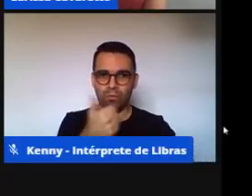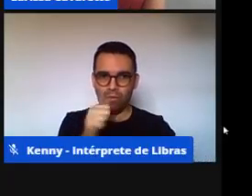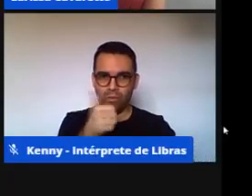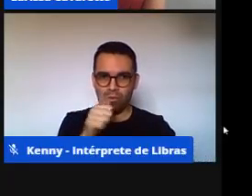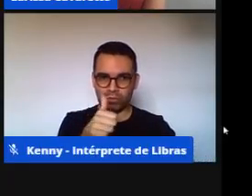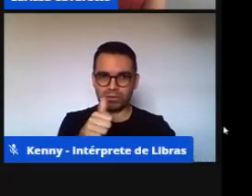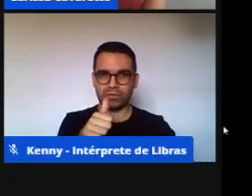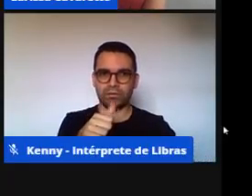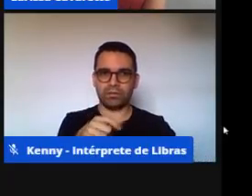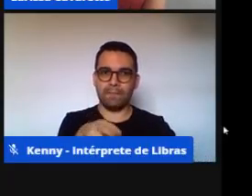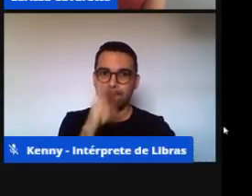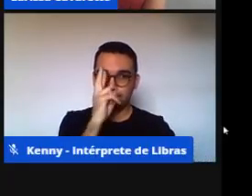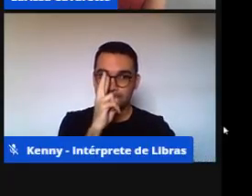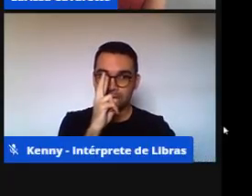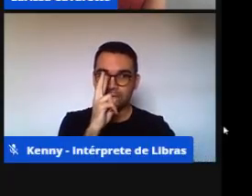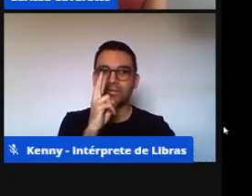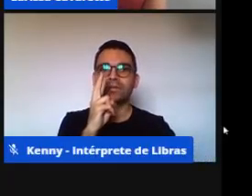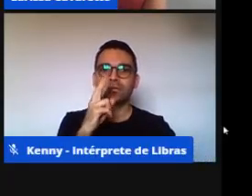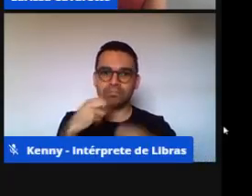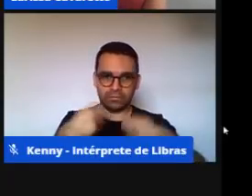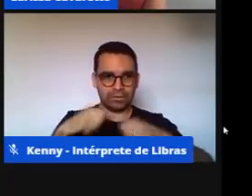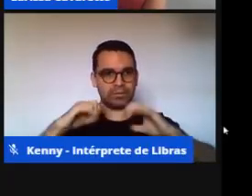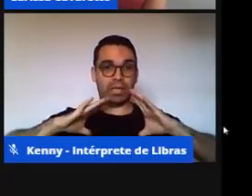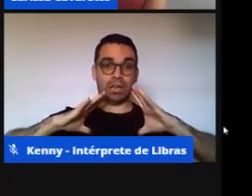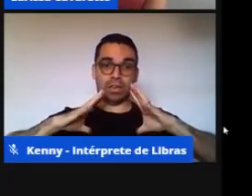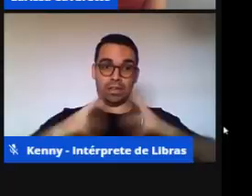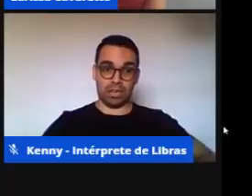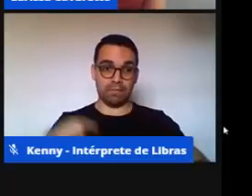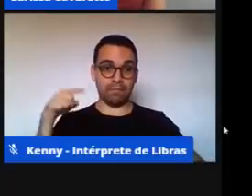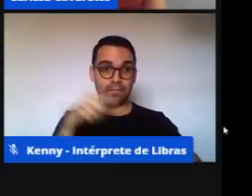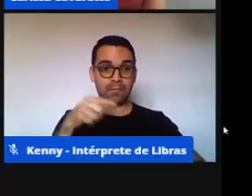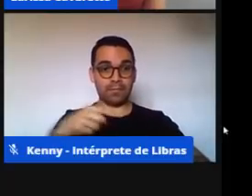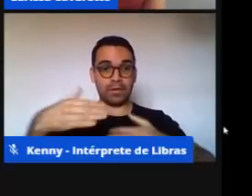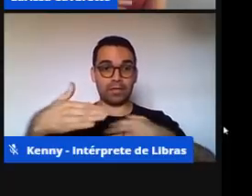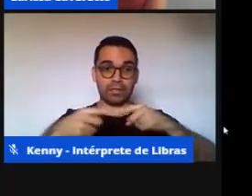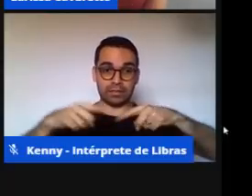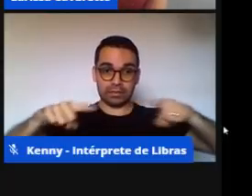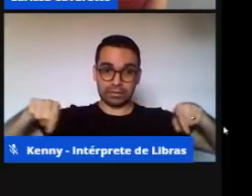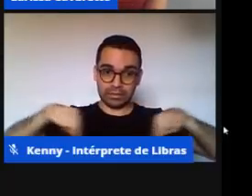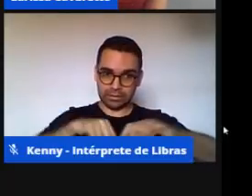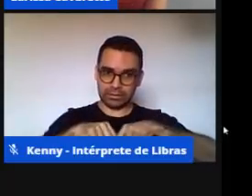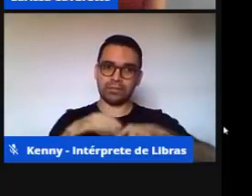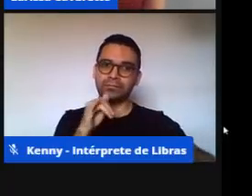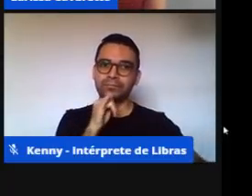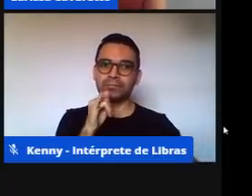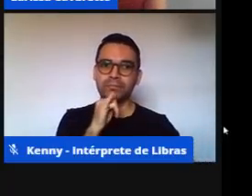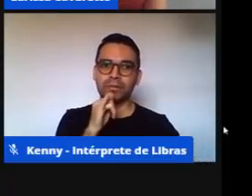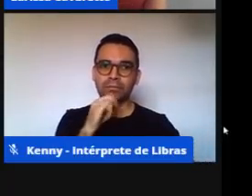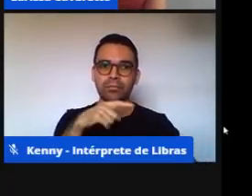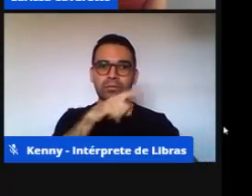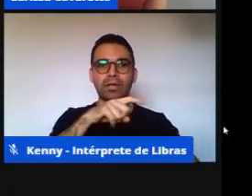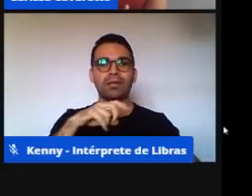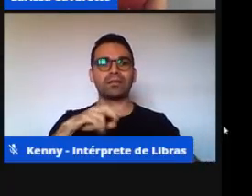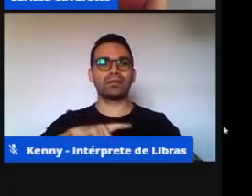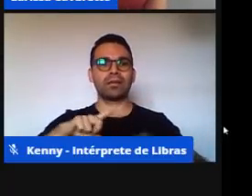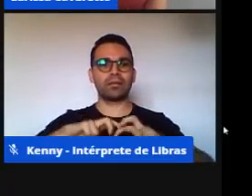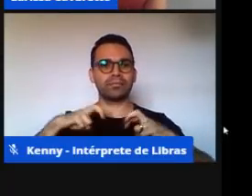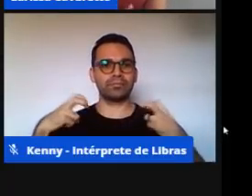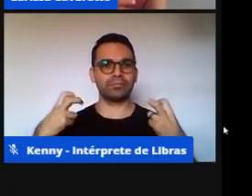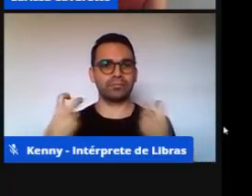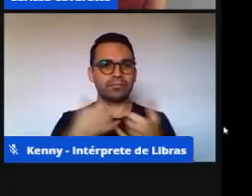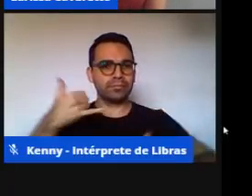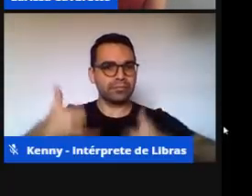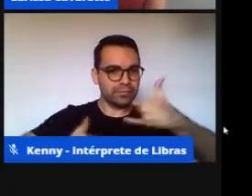tarde tem que ser higienizado esse ambiente. Vamos supor que alguém queira usar um parquinho, vai ter que higienizar o